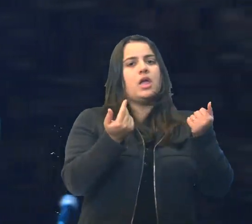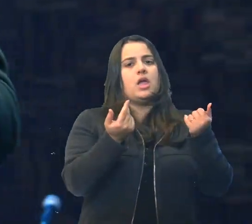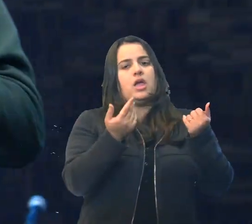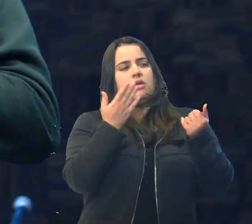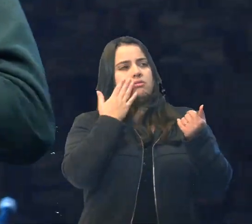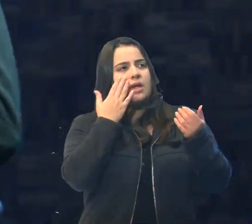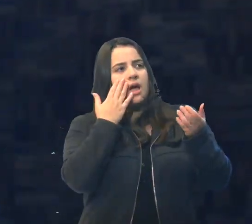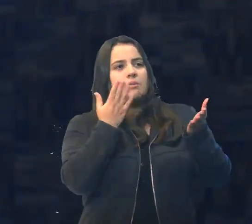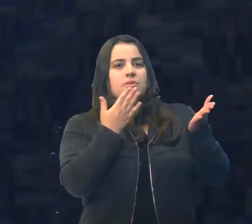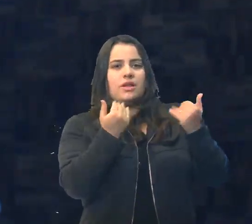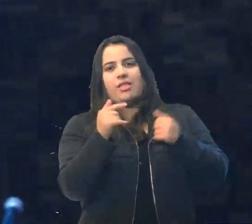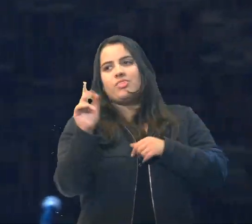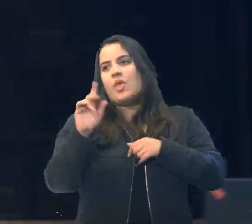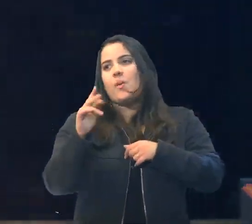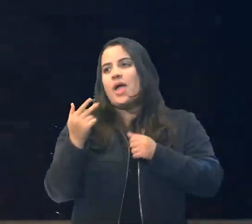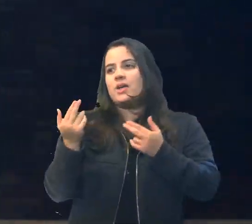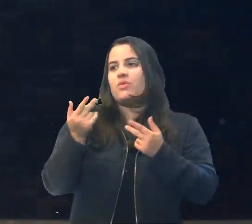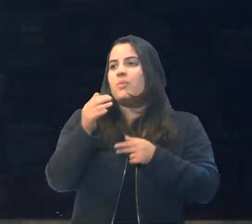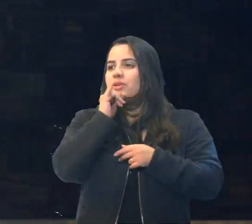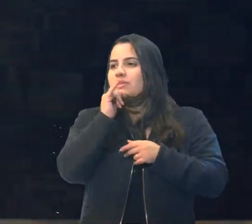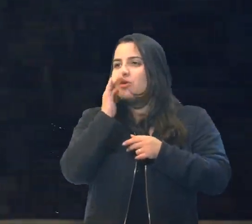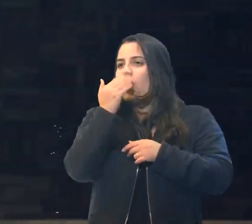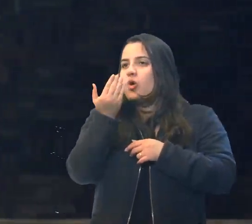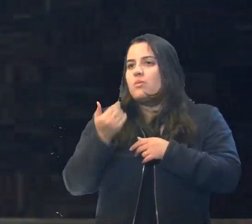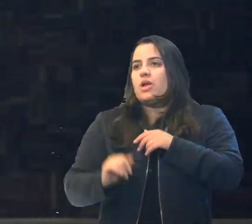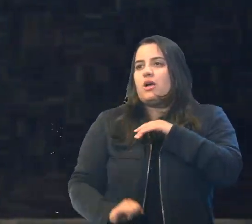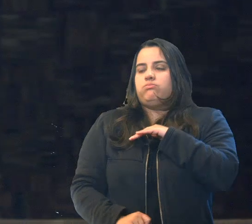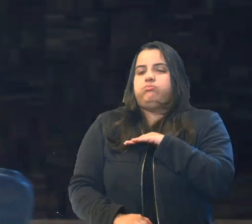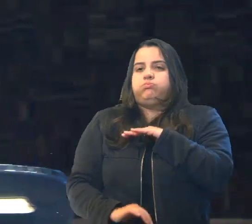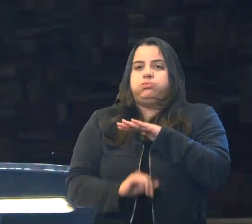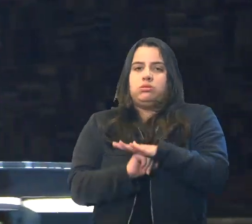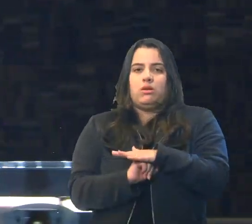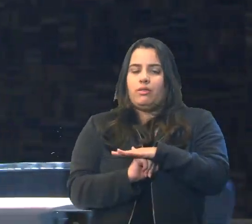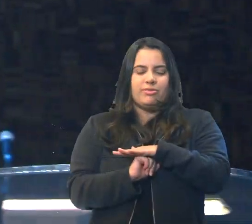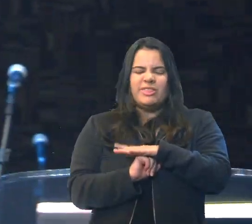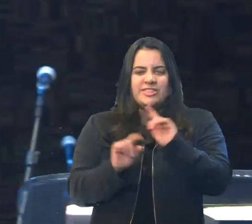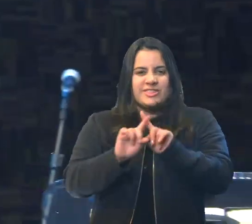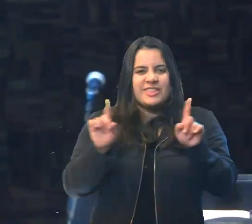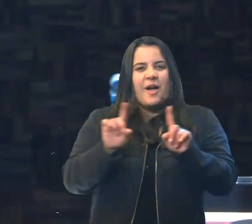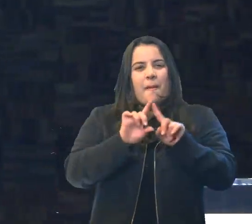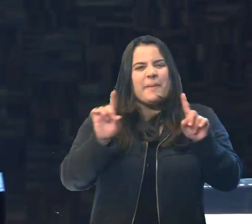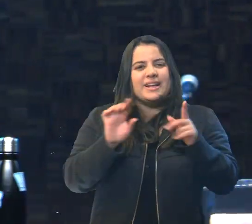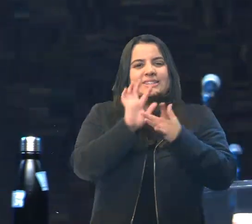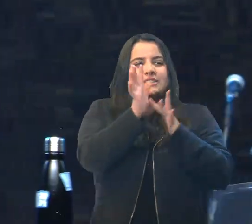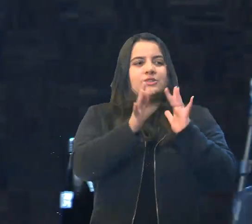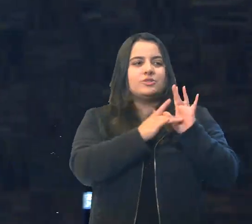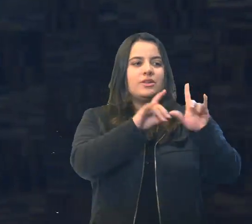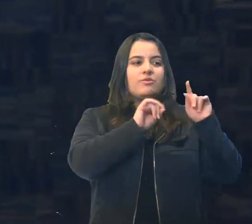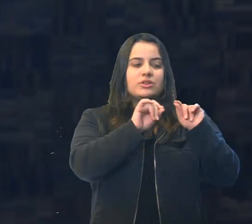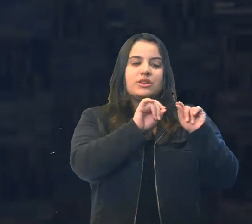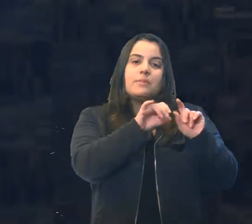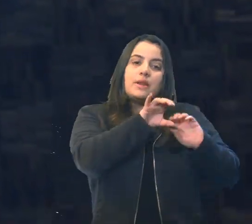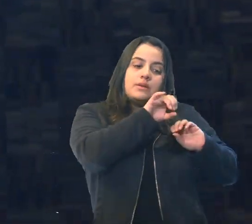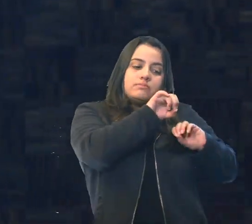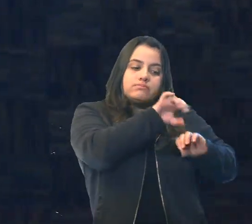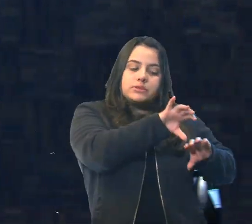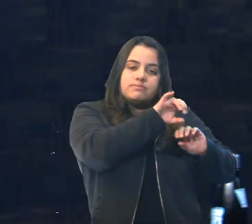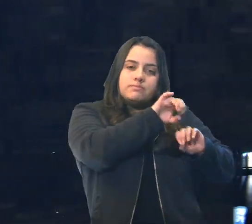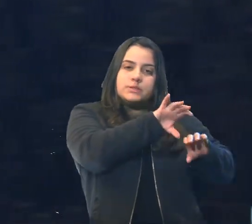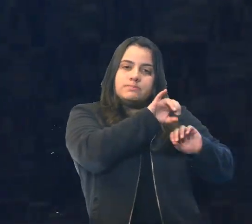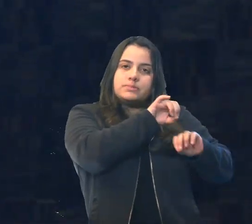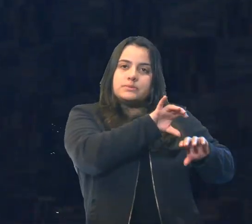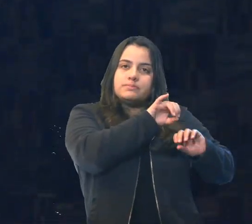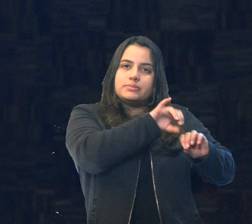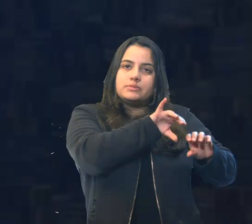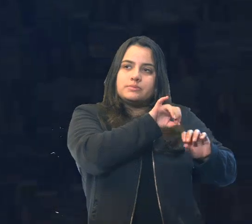pança, né? Igual você que vai comer na nossa cantina em nome de Jesus, mas ele estava ali para ensinar a palavra de